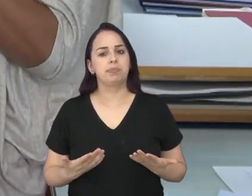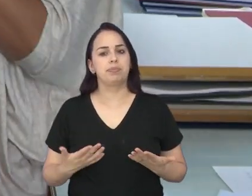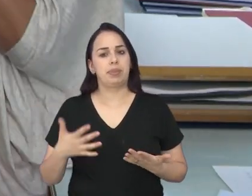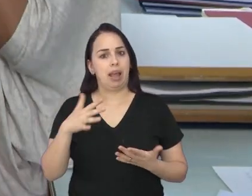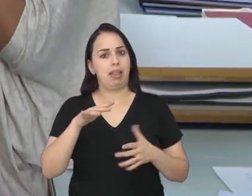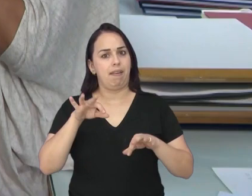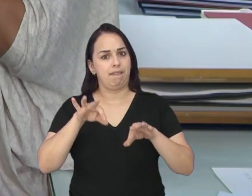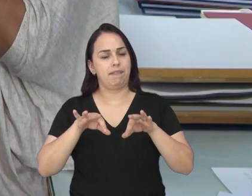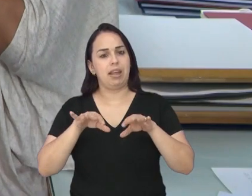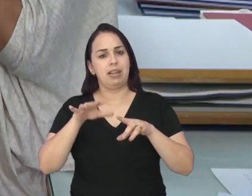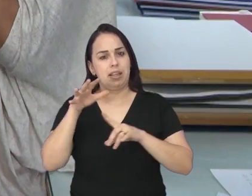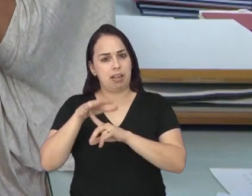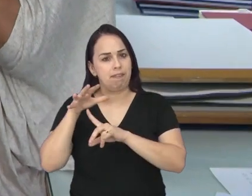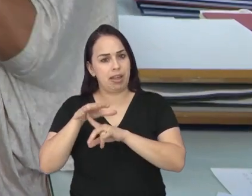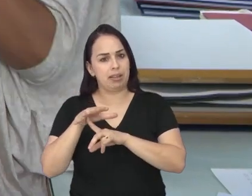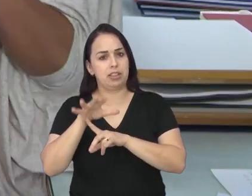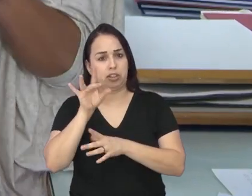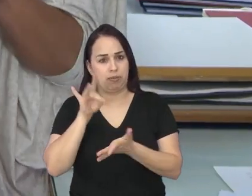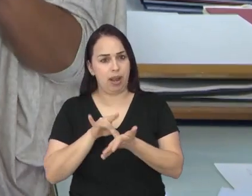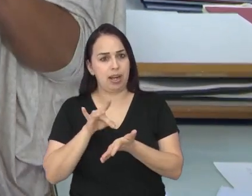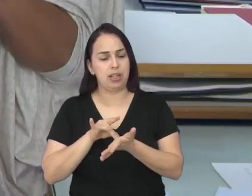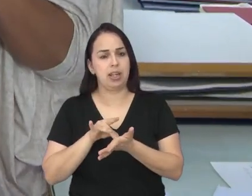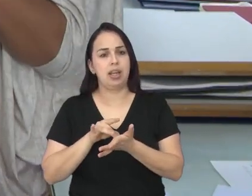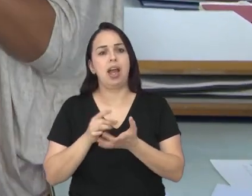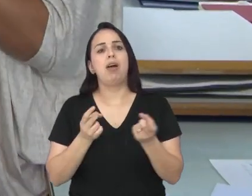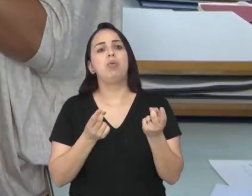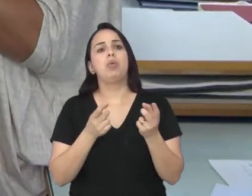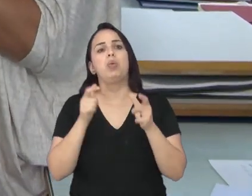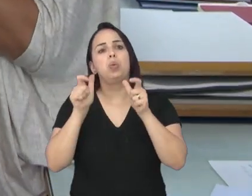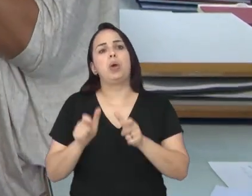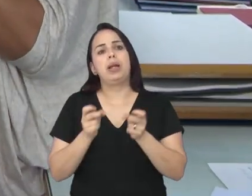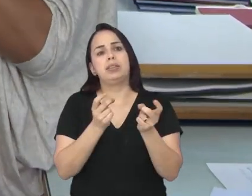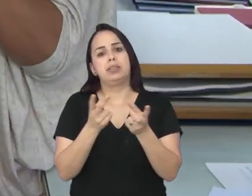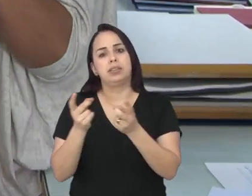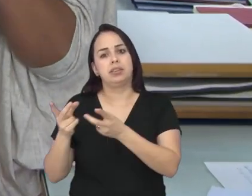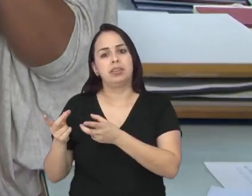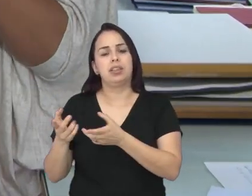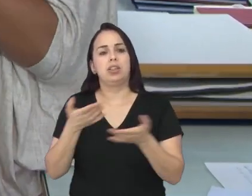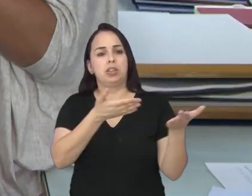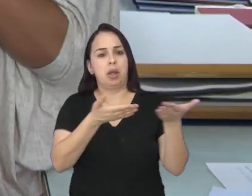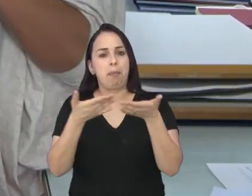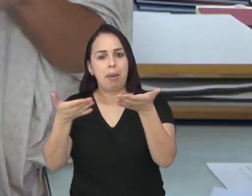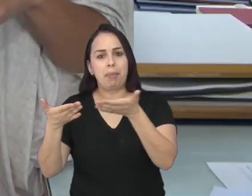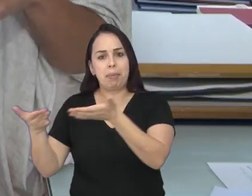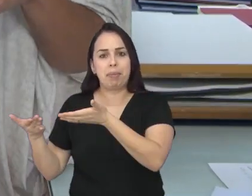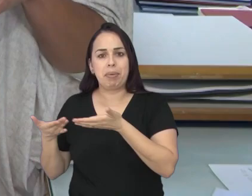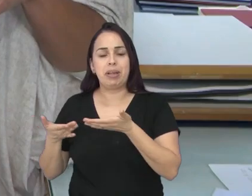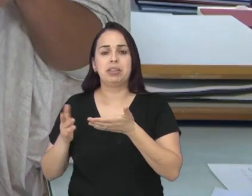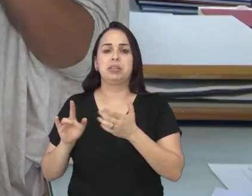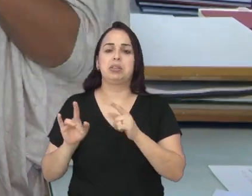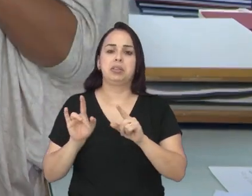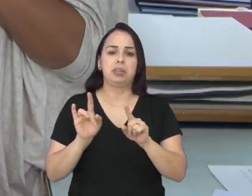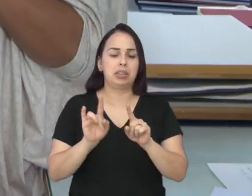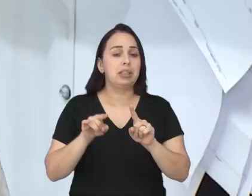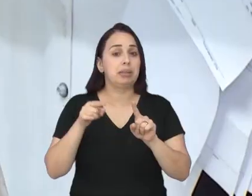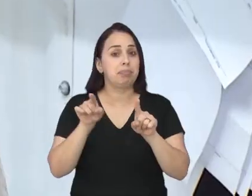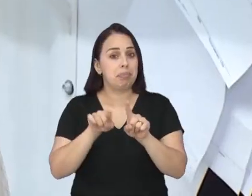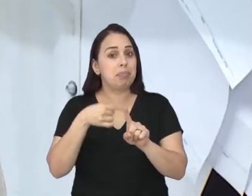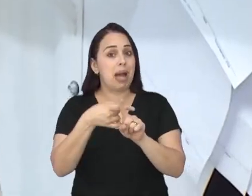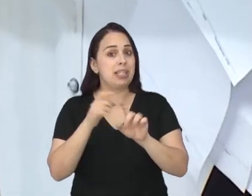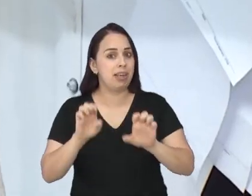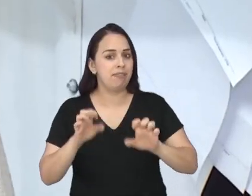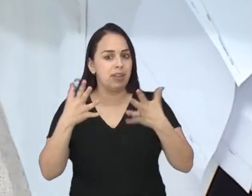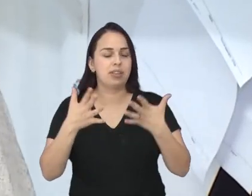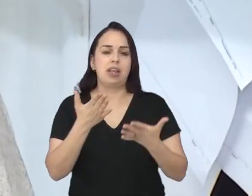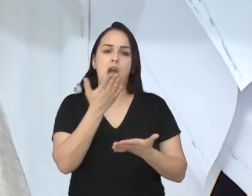Essa feira, ela na verdade é um bazar, né, que a gente traz as pessoas, acontecem eventos juntos,